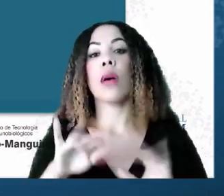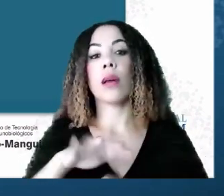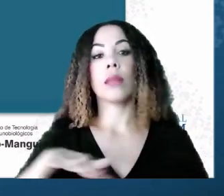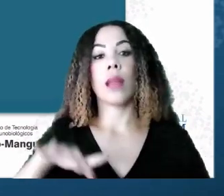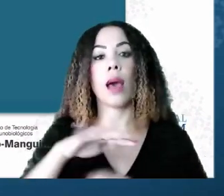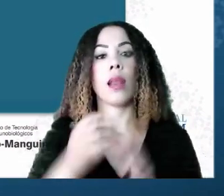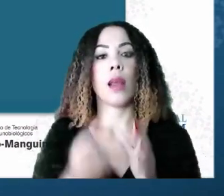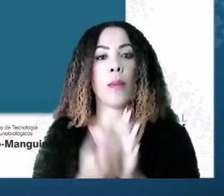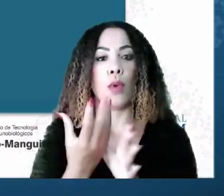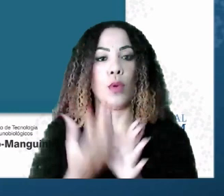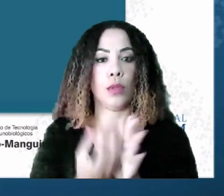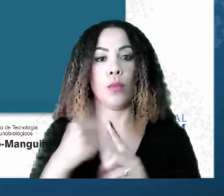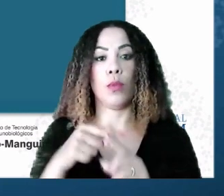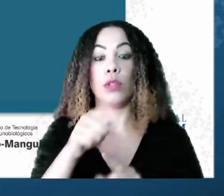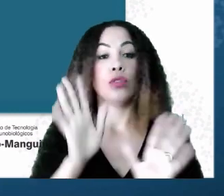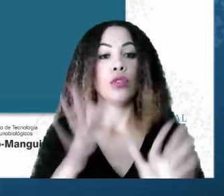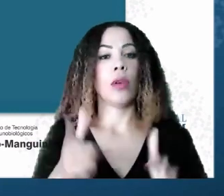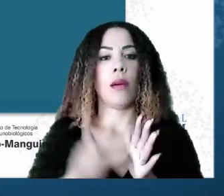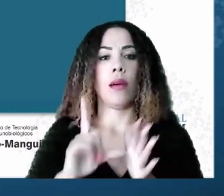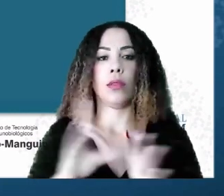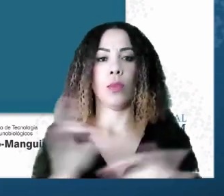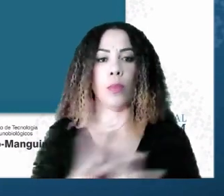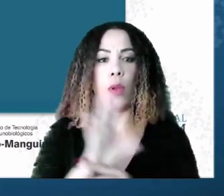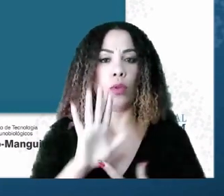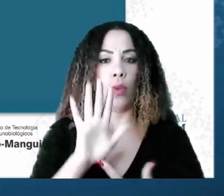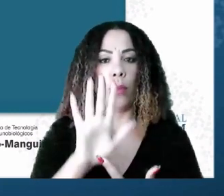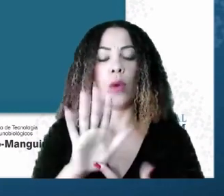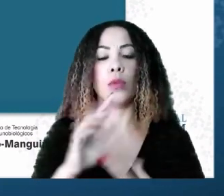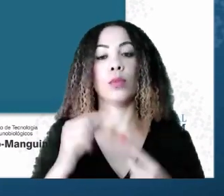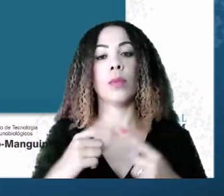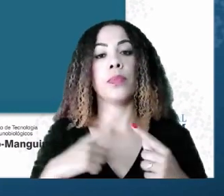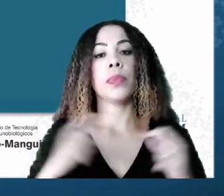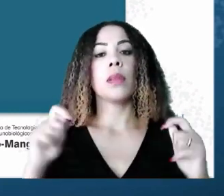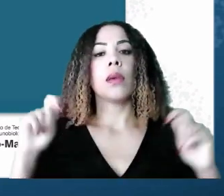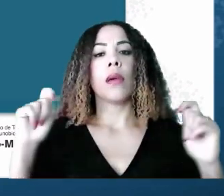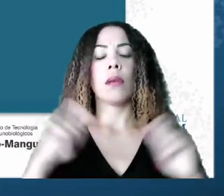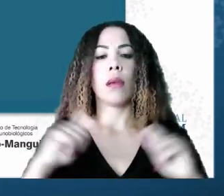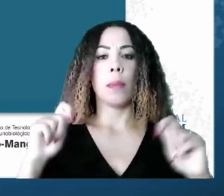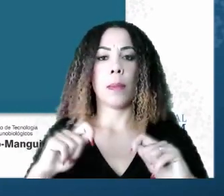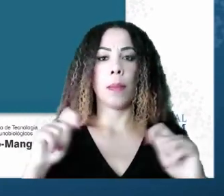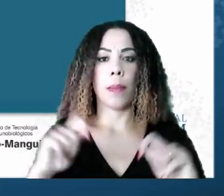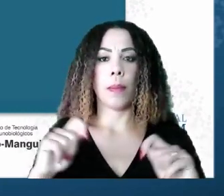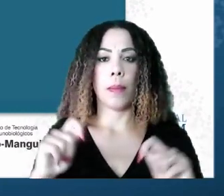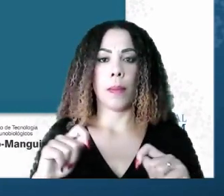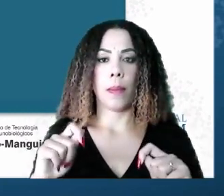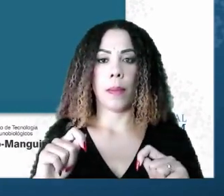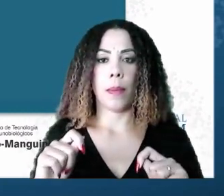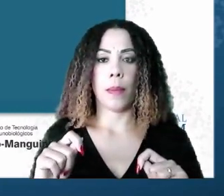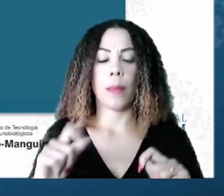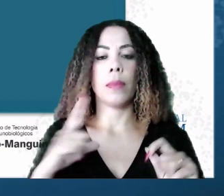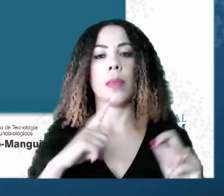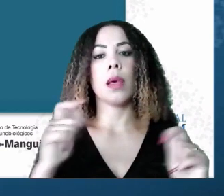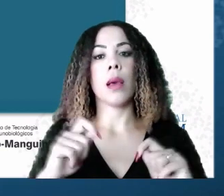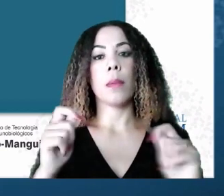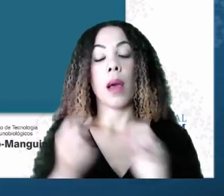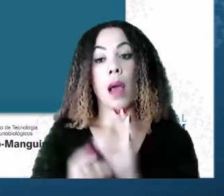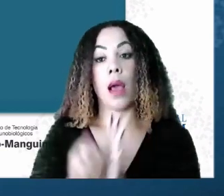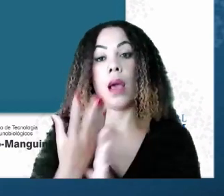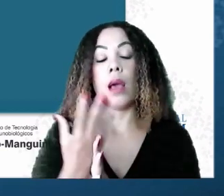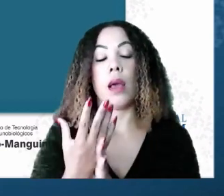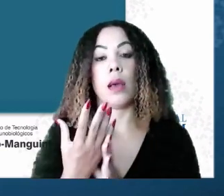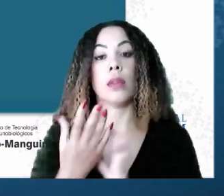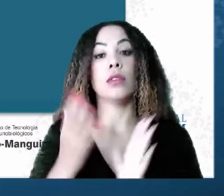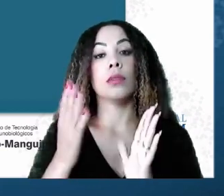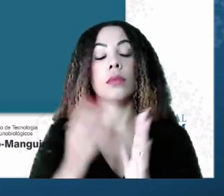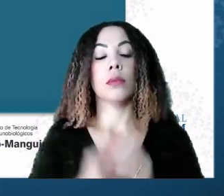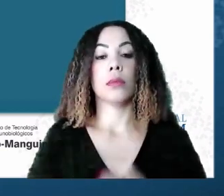do que demonstrado, com as capacidades que apareceram durante... que